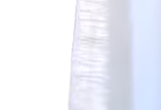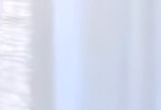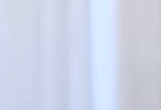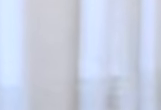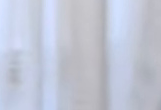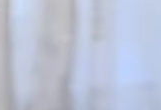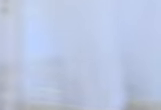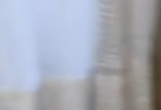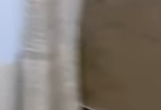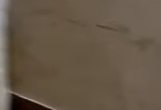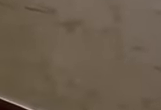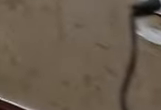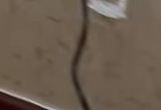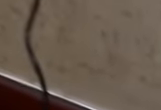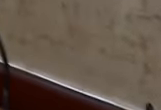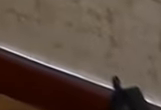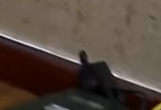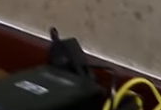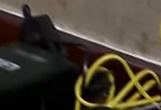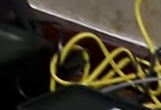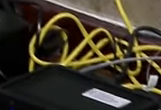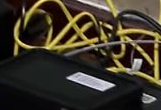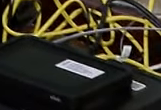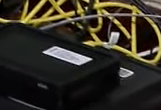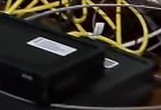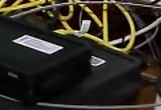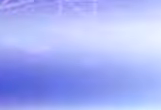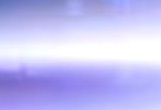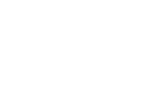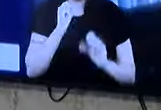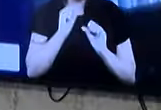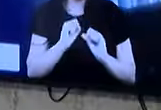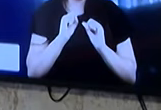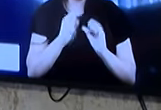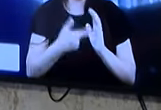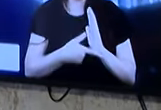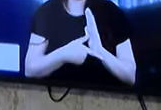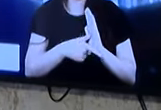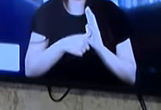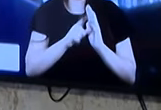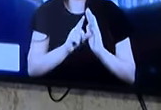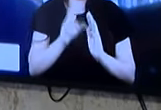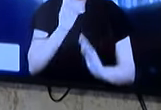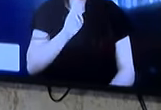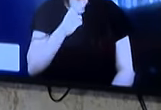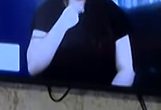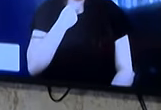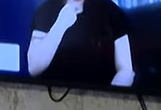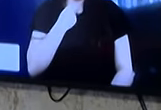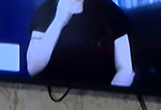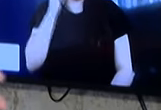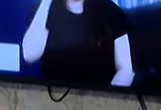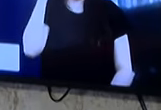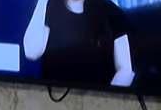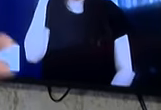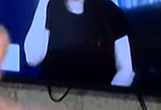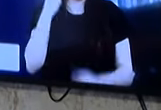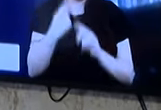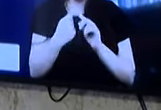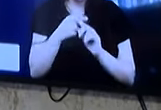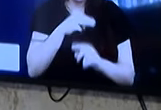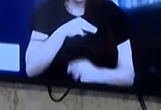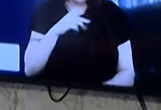tanta dor de cabeça e uma surpresa desagradável começamos a ligar na operadora para informar que o aparelho tava